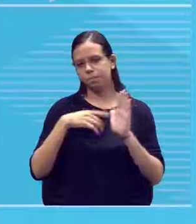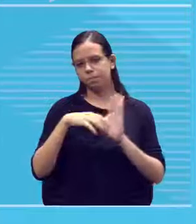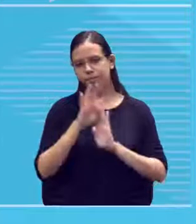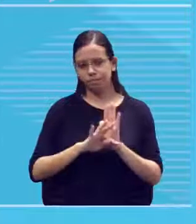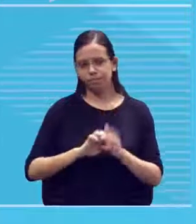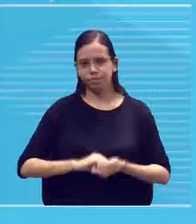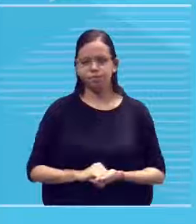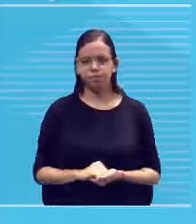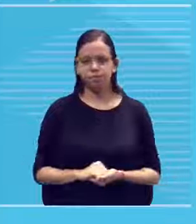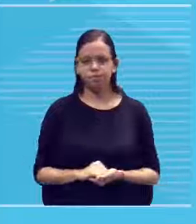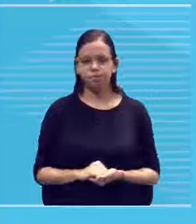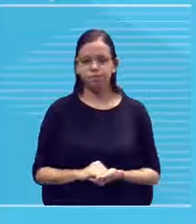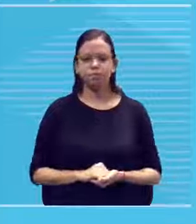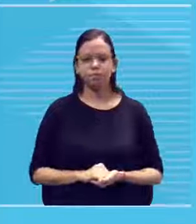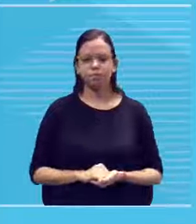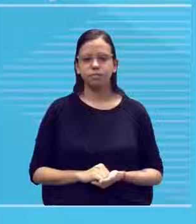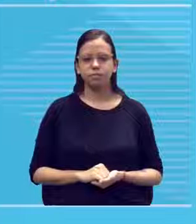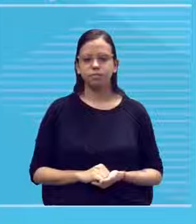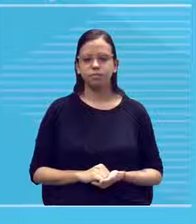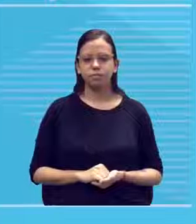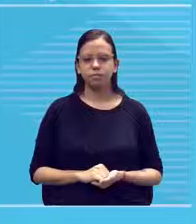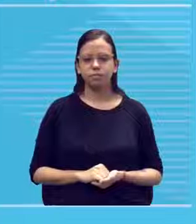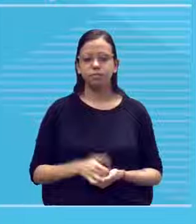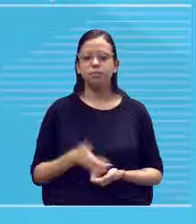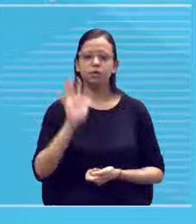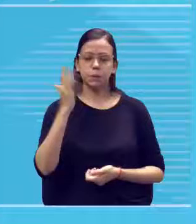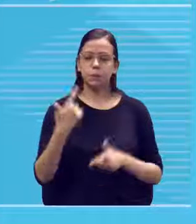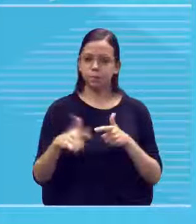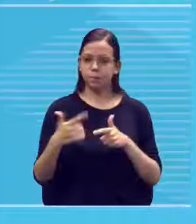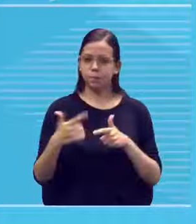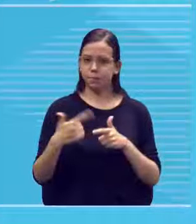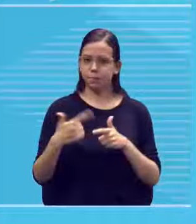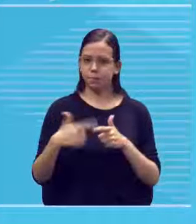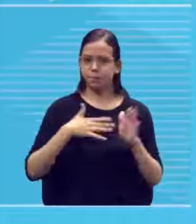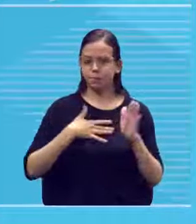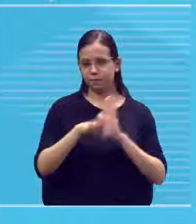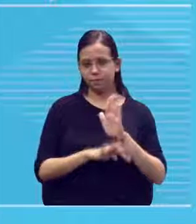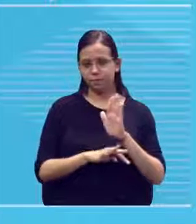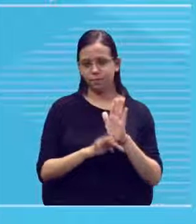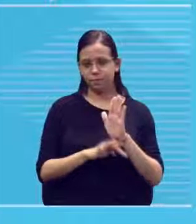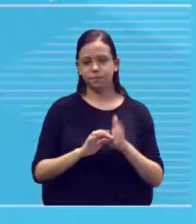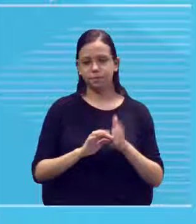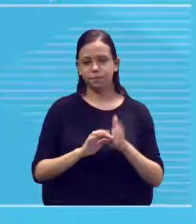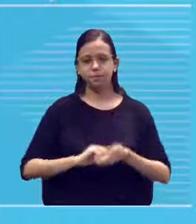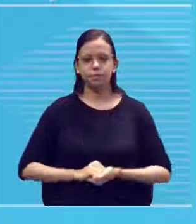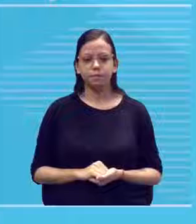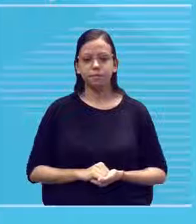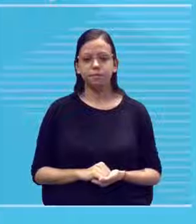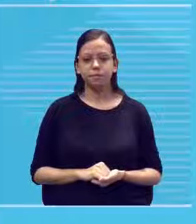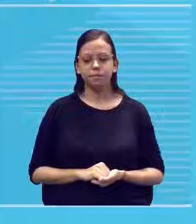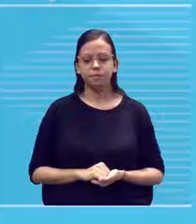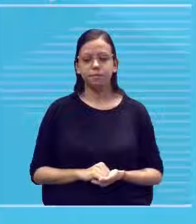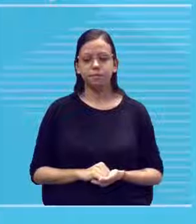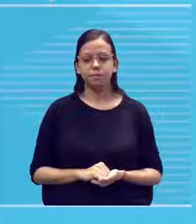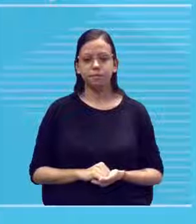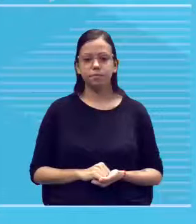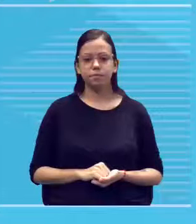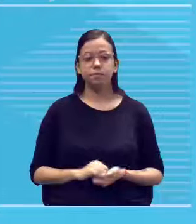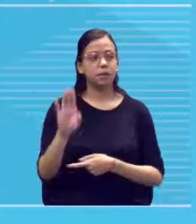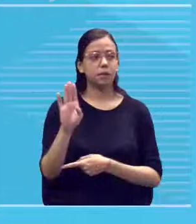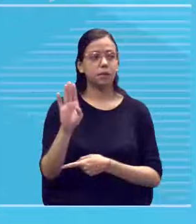eu eu resolvi o problema do meu texto na letra B